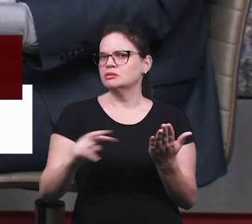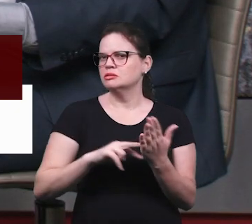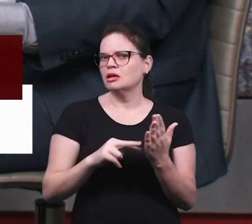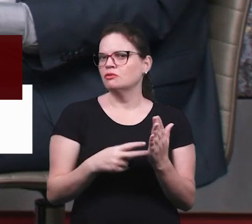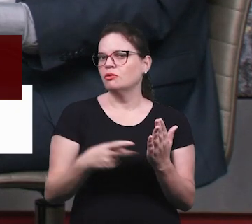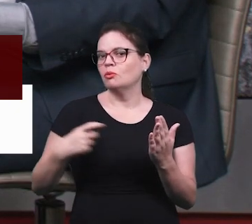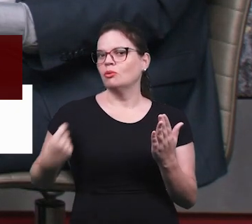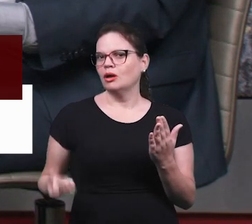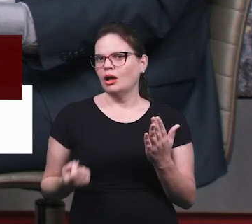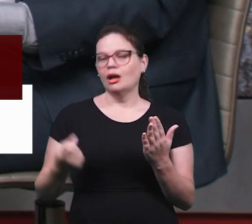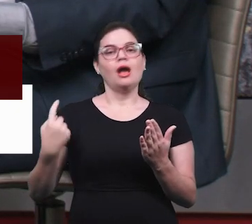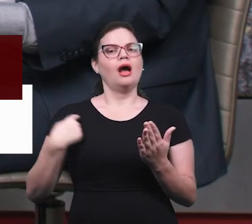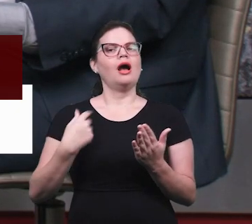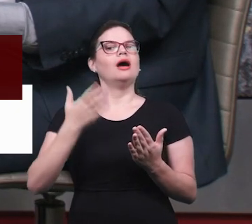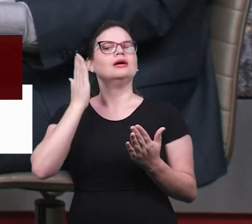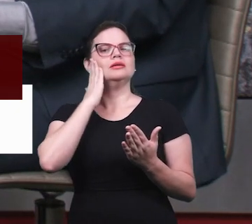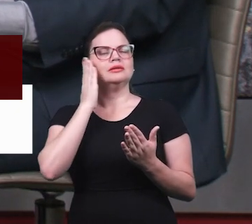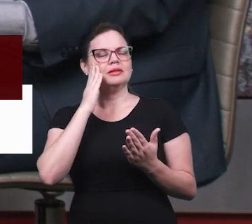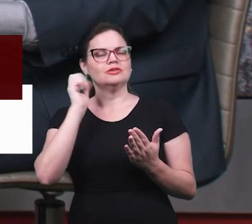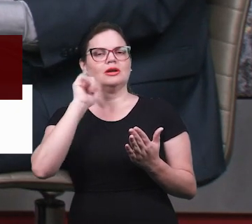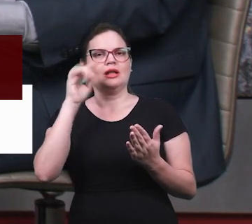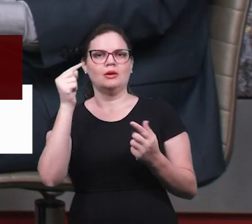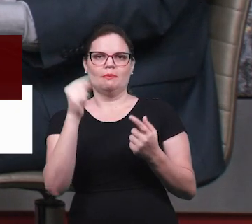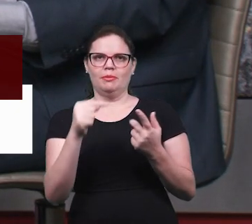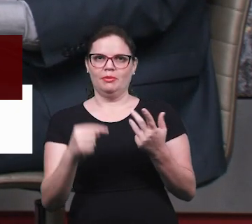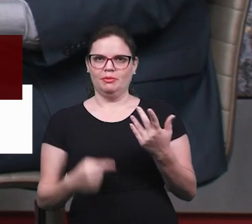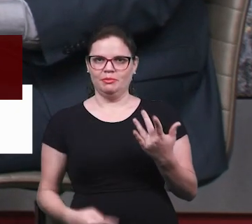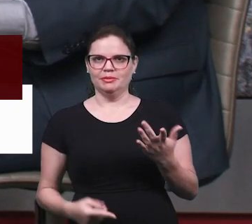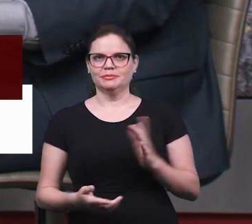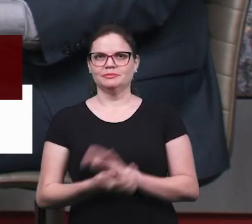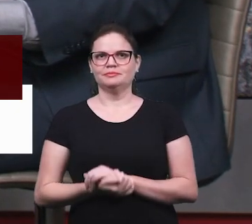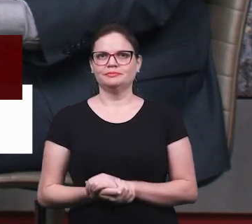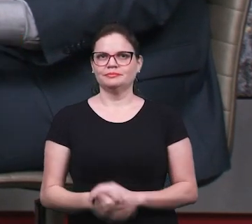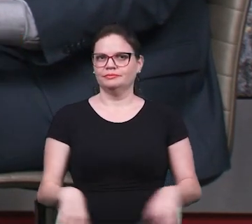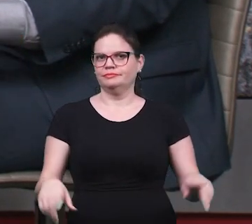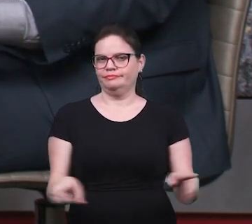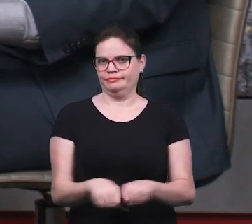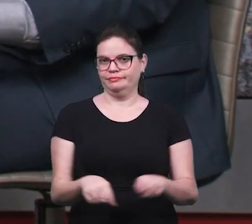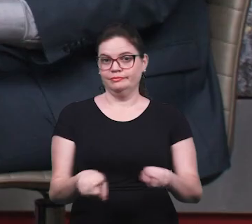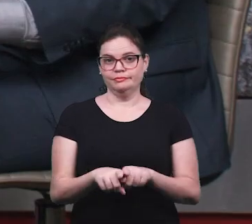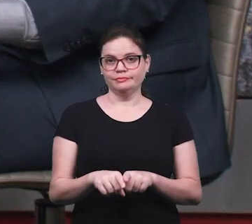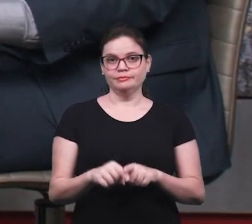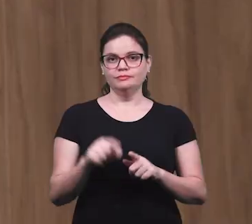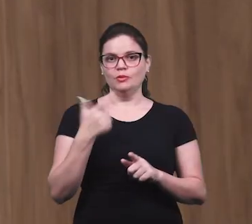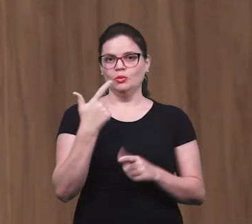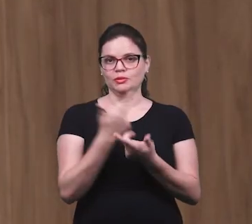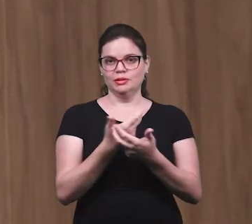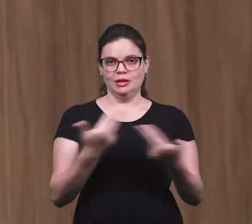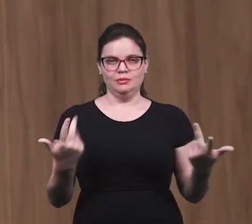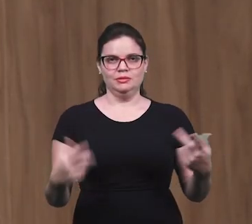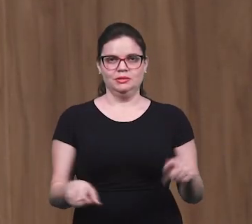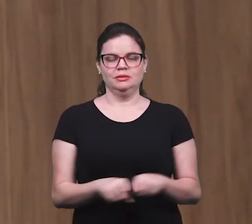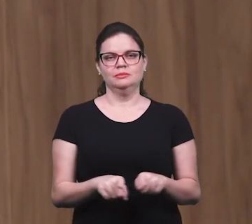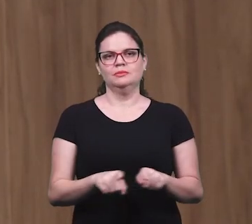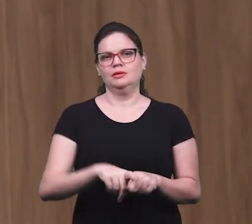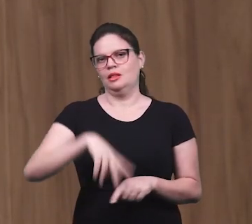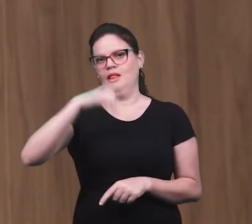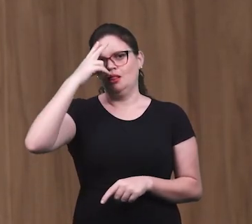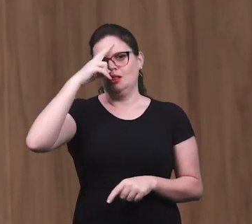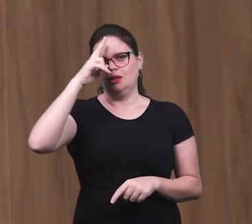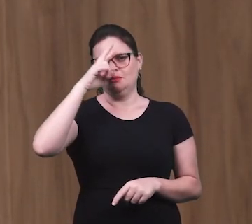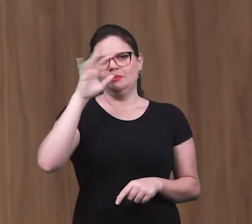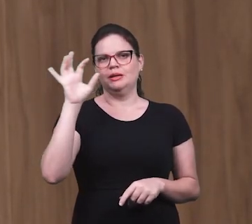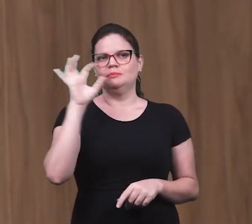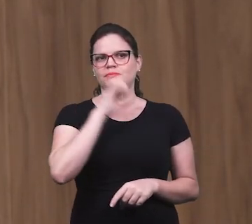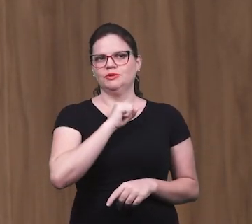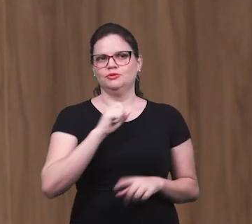registrado aqui para o nosso entendimento, para a nossa vida hoje, não é, irmãos? Só fazer uma observação ainda, a gente pode lembrar muito rápido